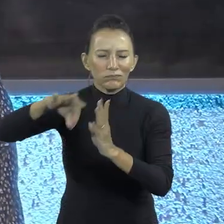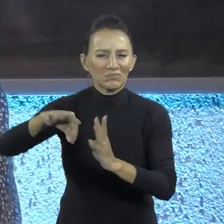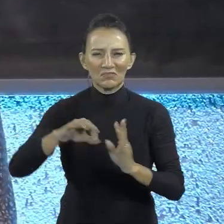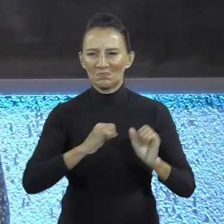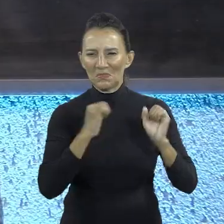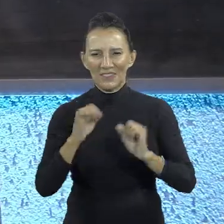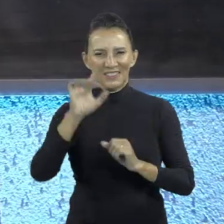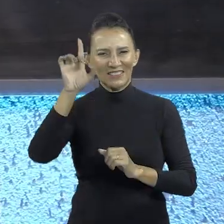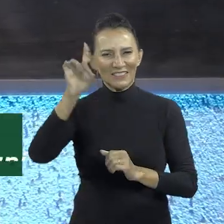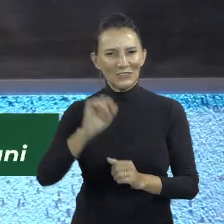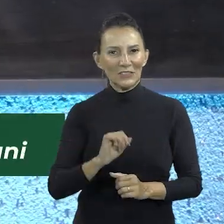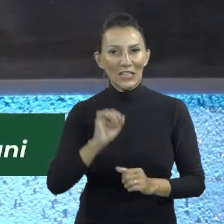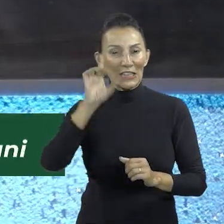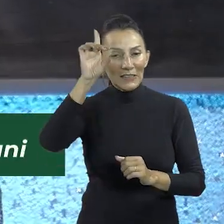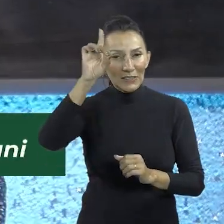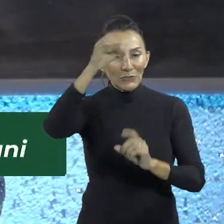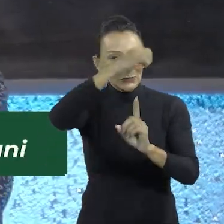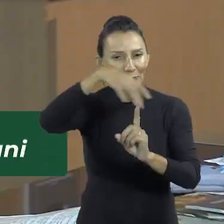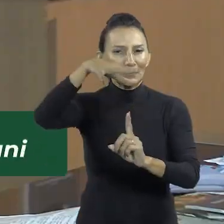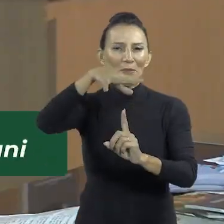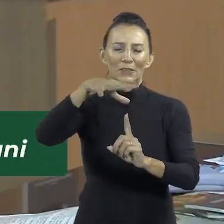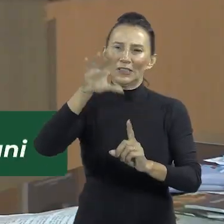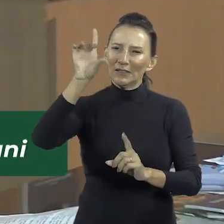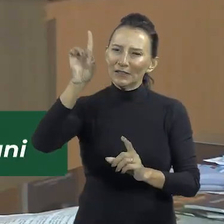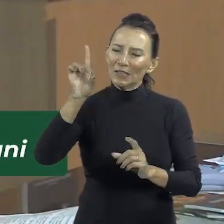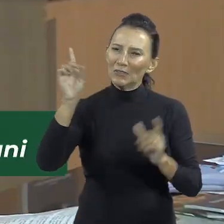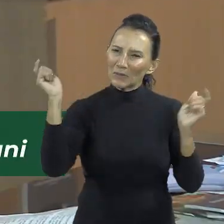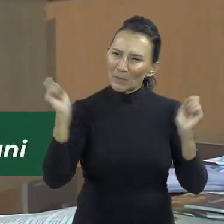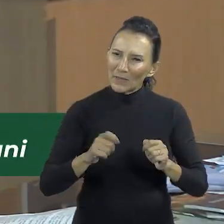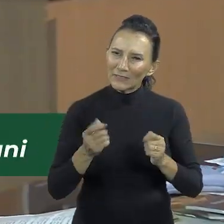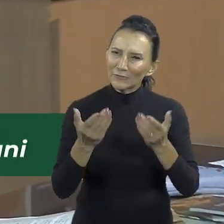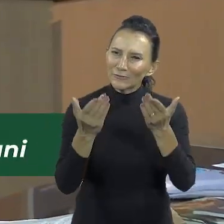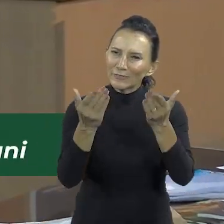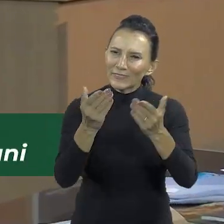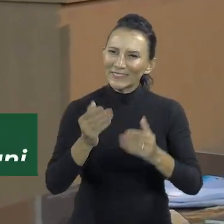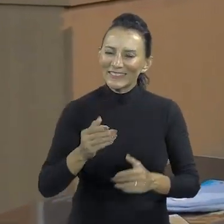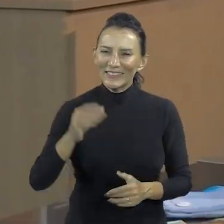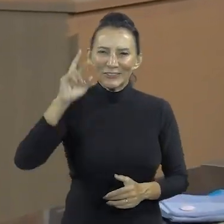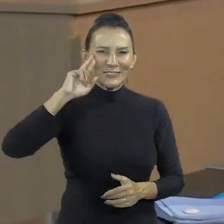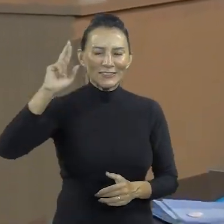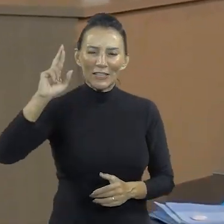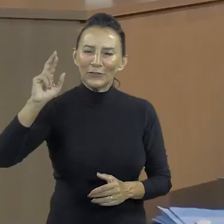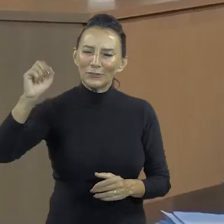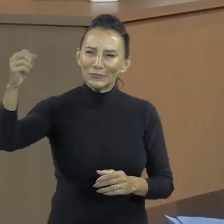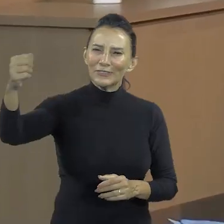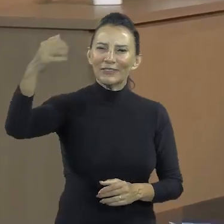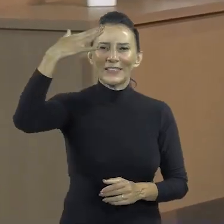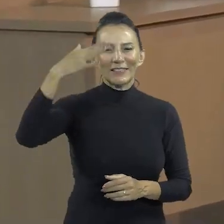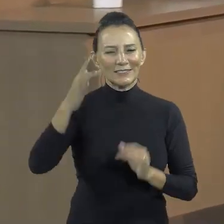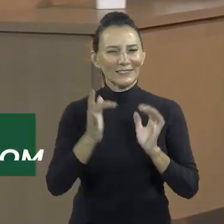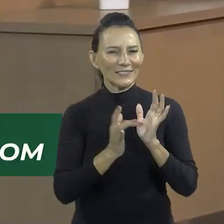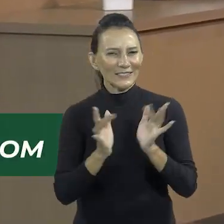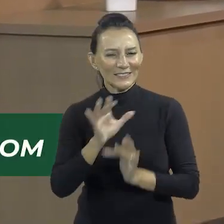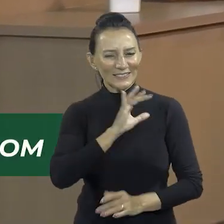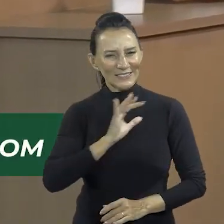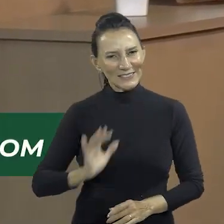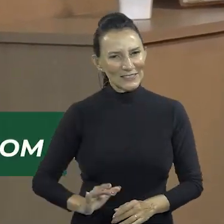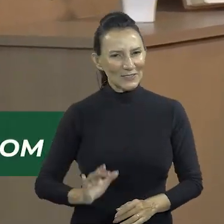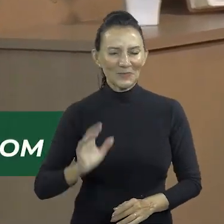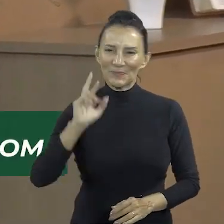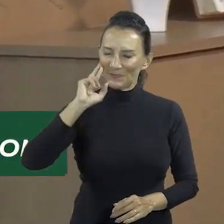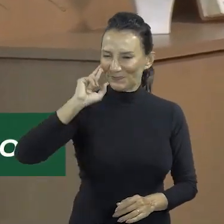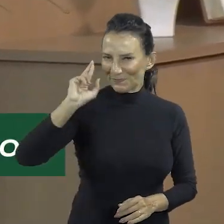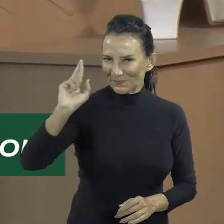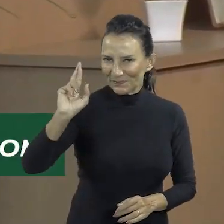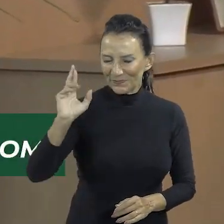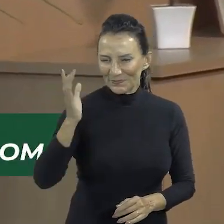Deus te ilumine, que Deus te capacite, que o Senhor te encha da graça e que Jesus Cristo, que é o nosso Senhor